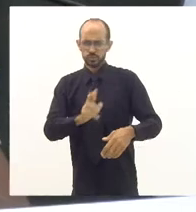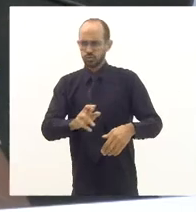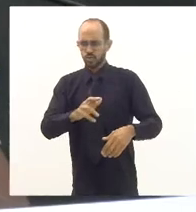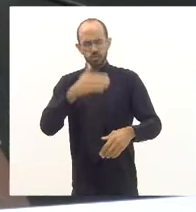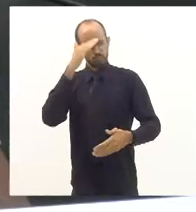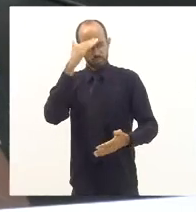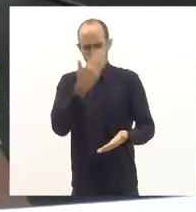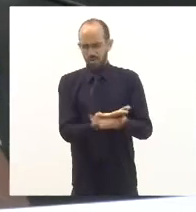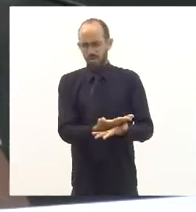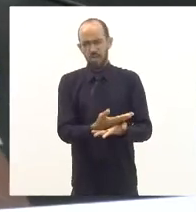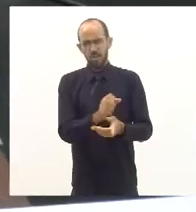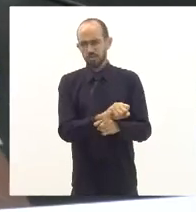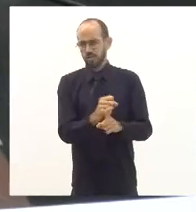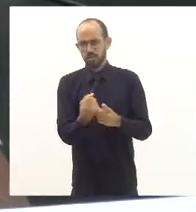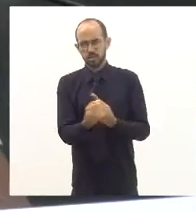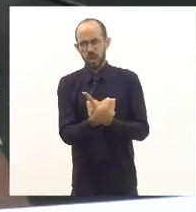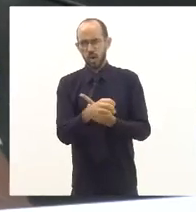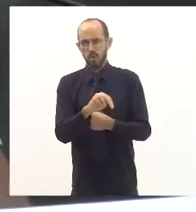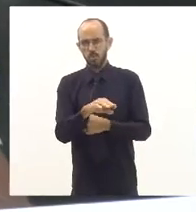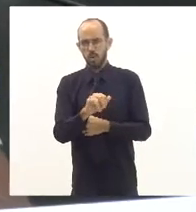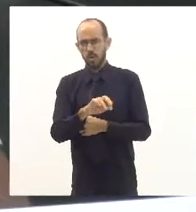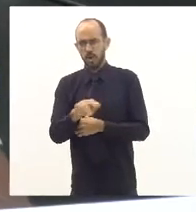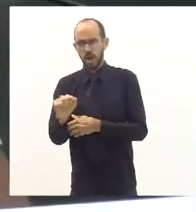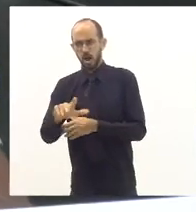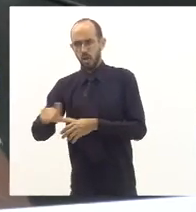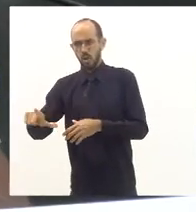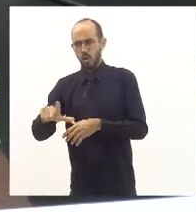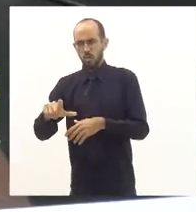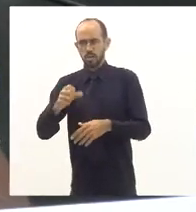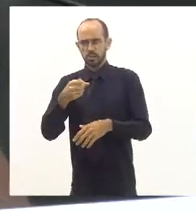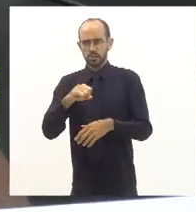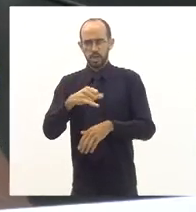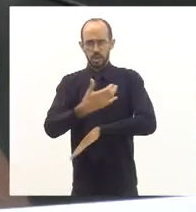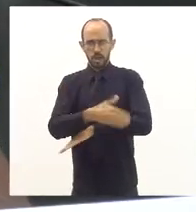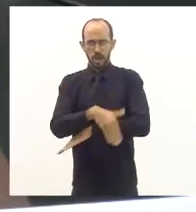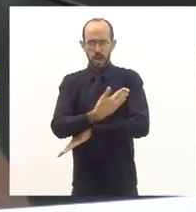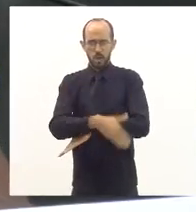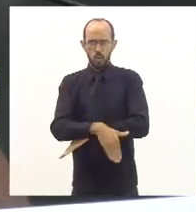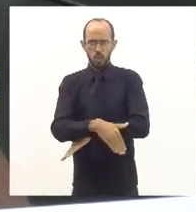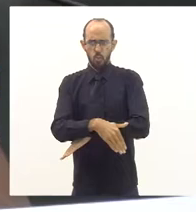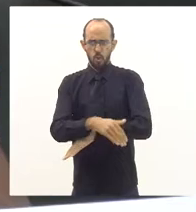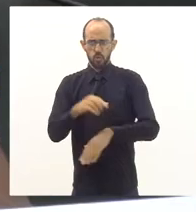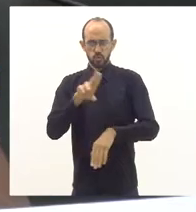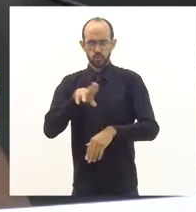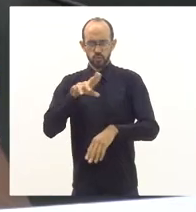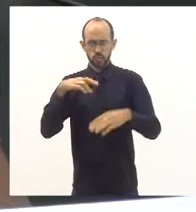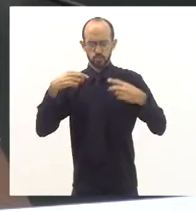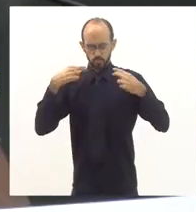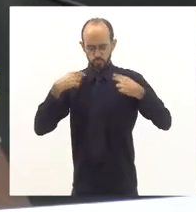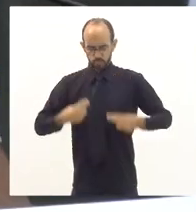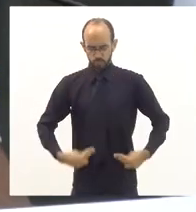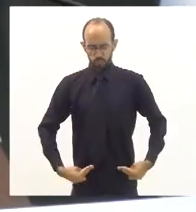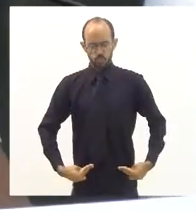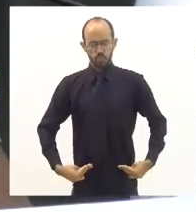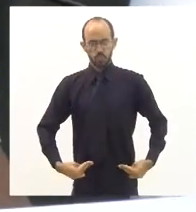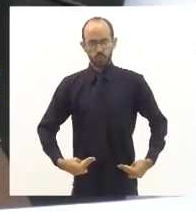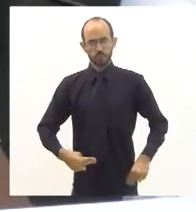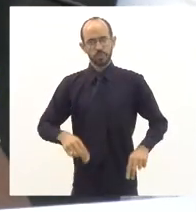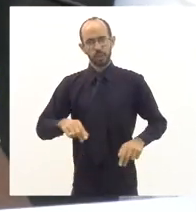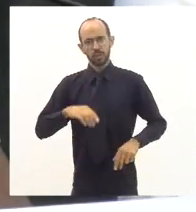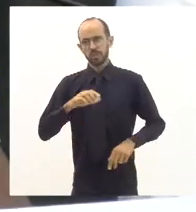convicções sociais e morais, quando ele está na rua fardado, ele não tem CPF, ele tem